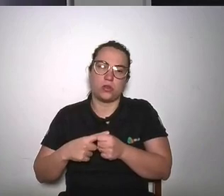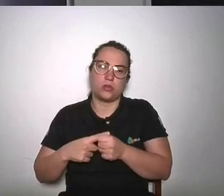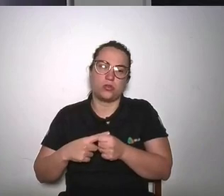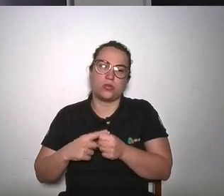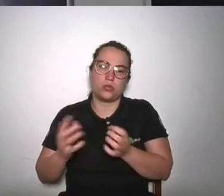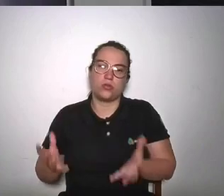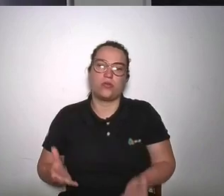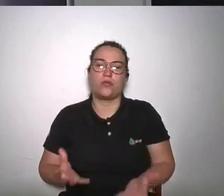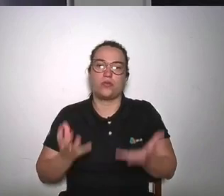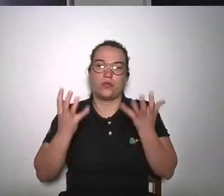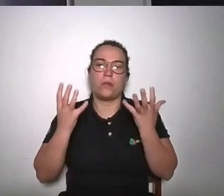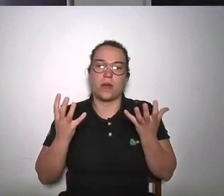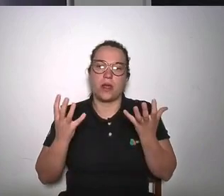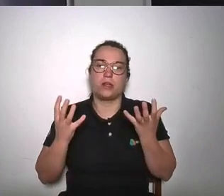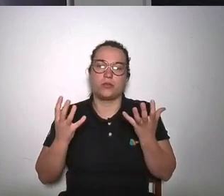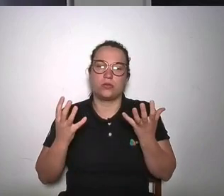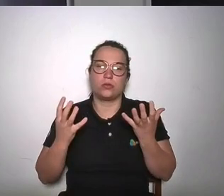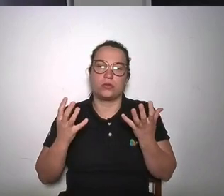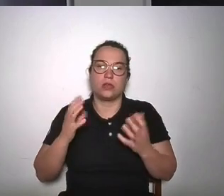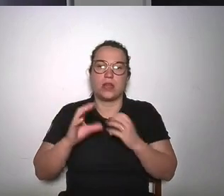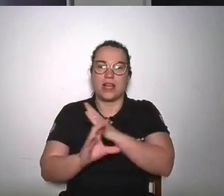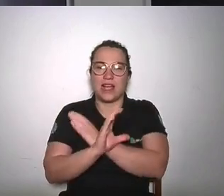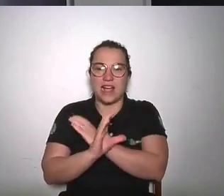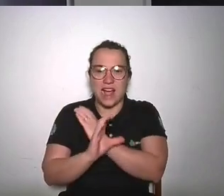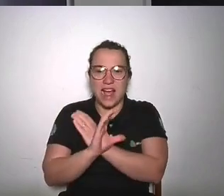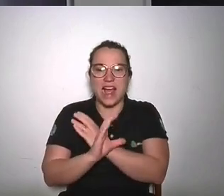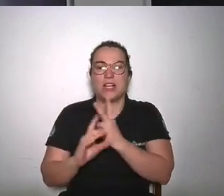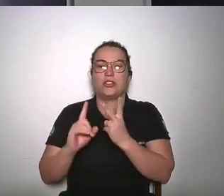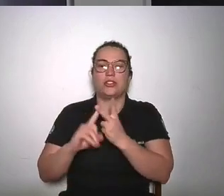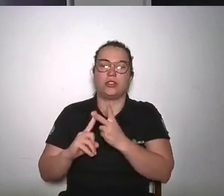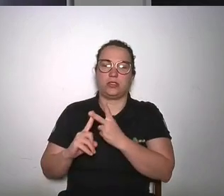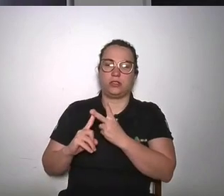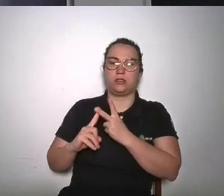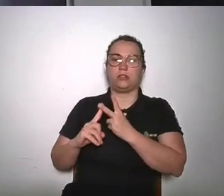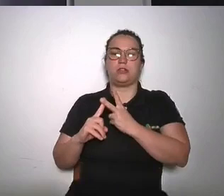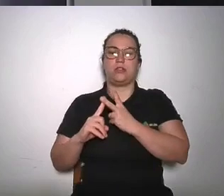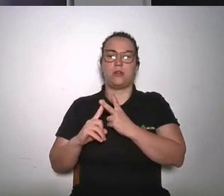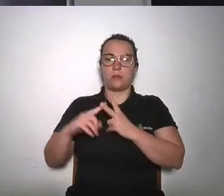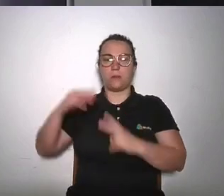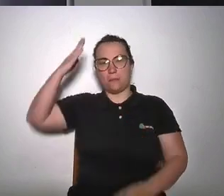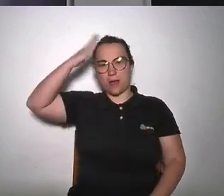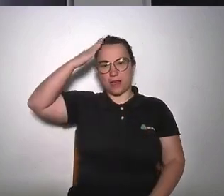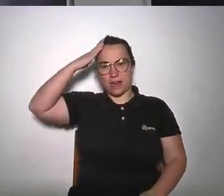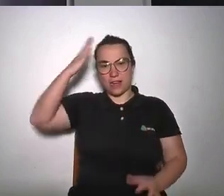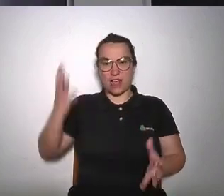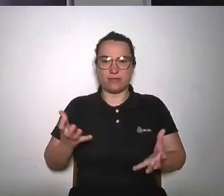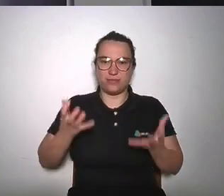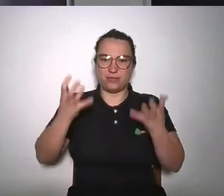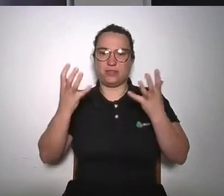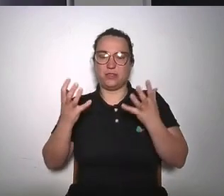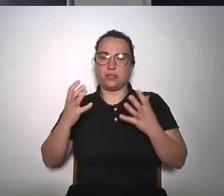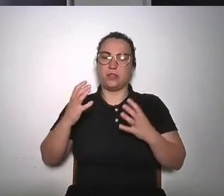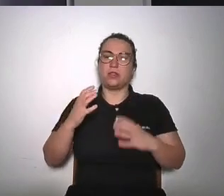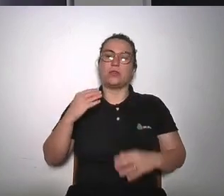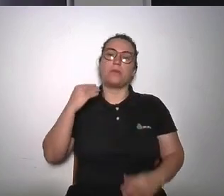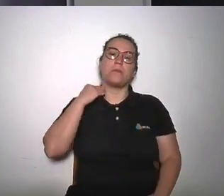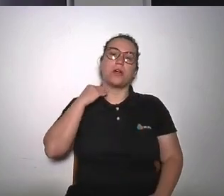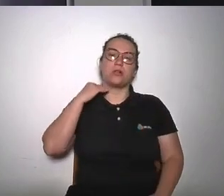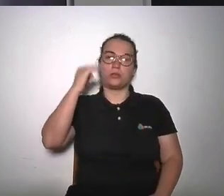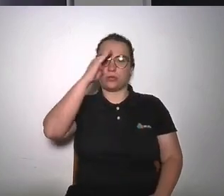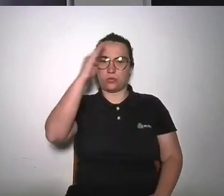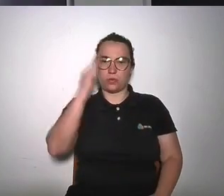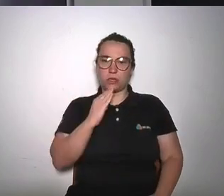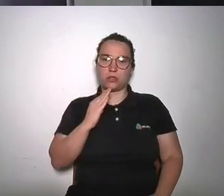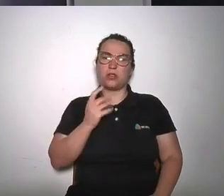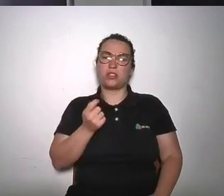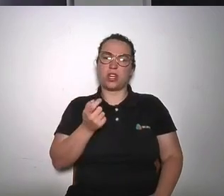fomento, tanto Caixa Econômica, a Agência de Fomento Paraná e Banco do Brasil, que a gente está terminando de pagar